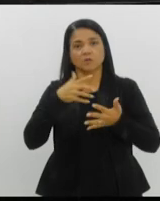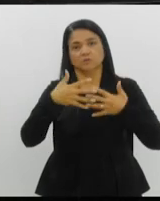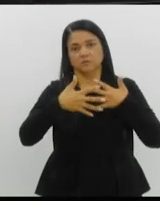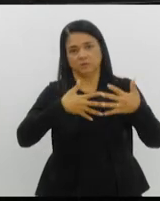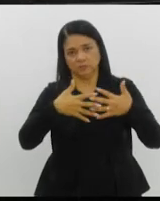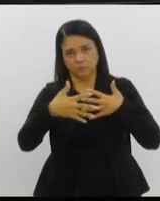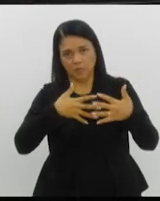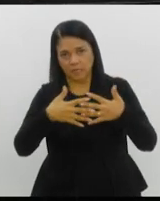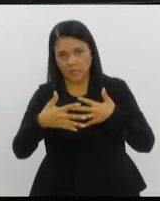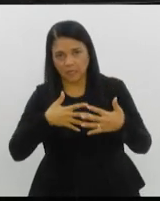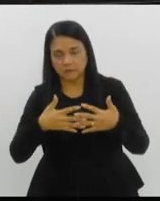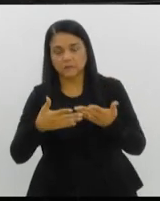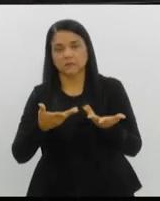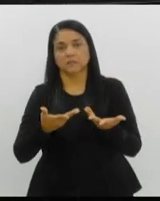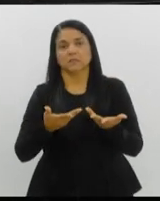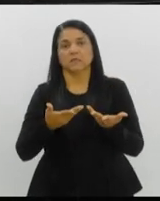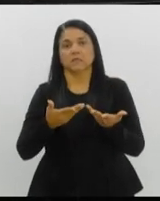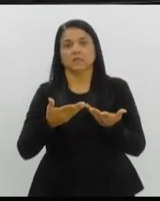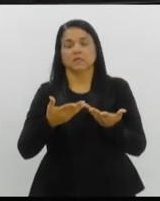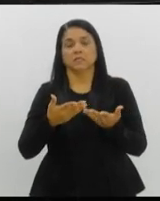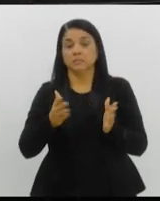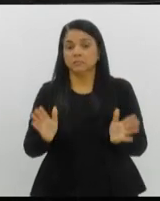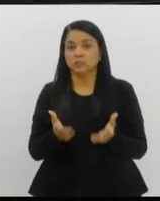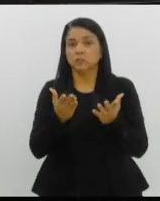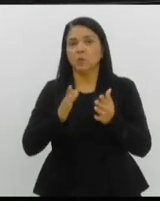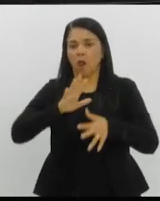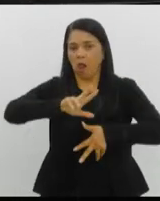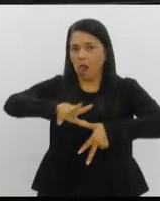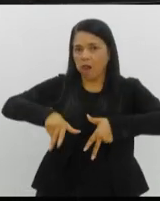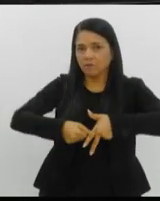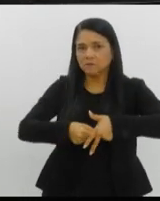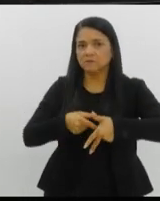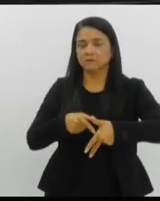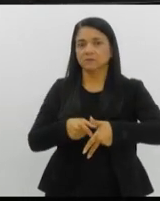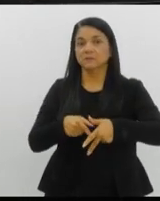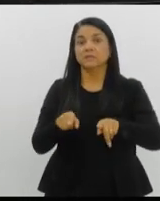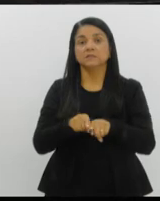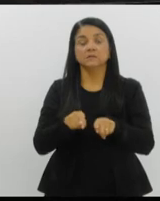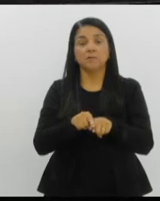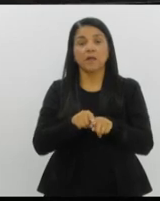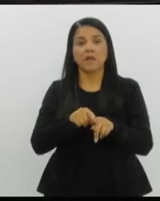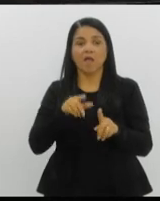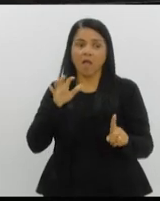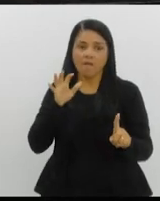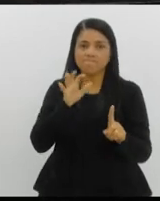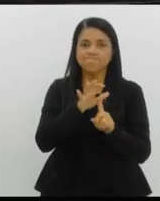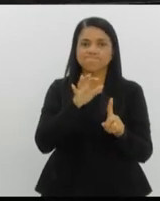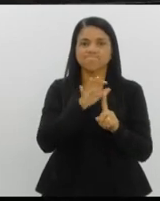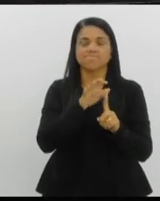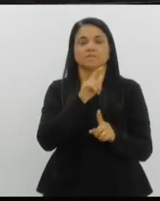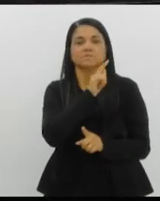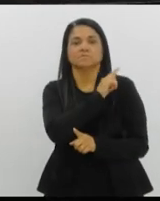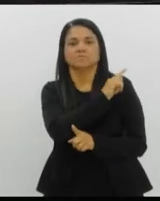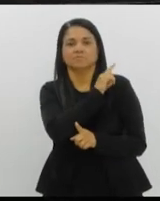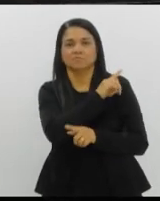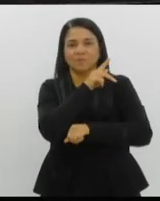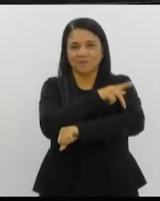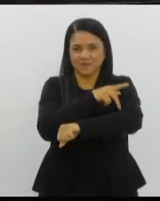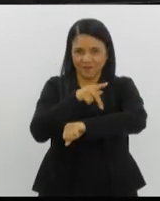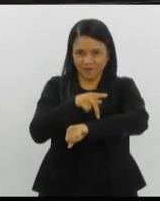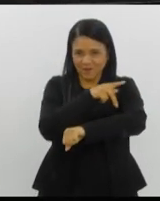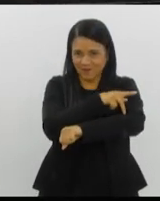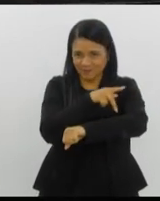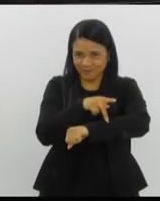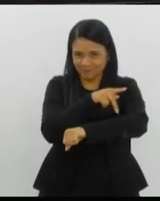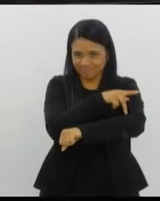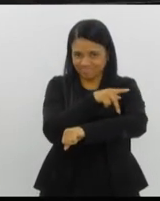a corrupção e falamos também da interferência direta na gestão pedagógica.